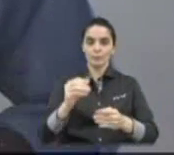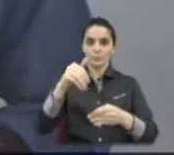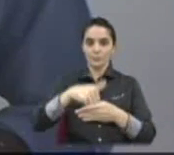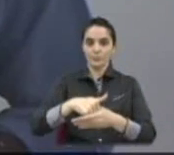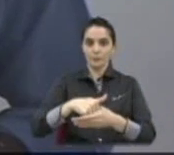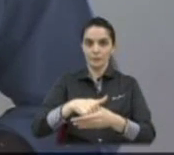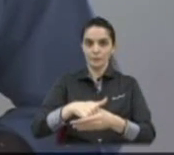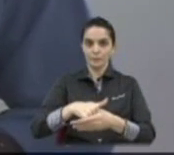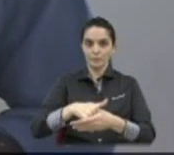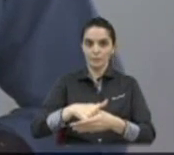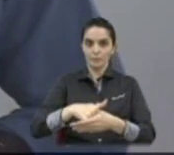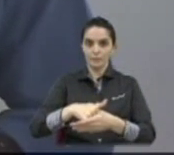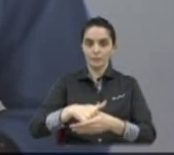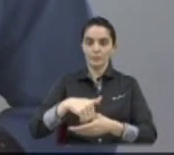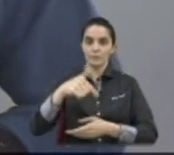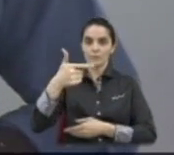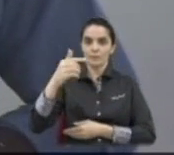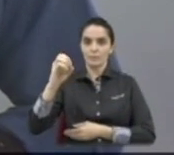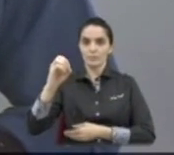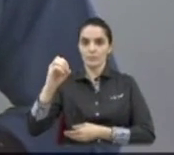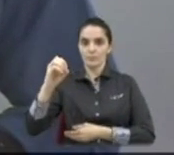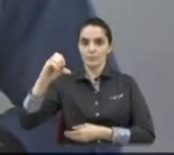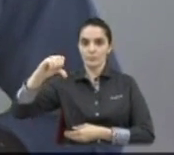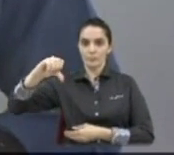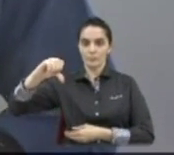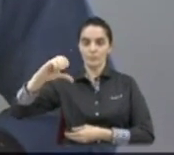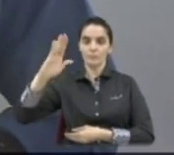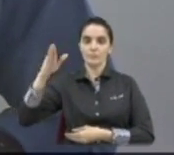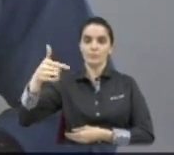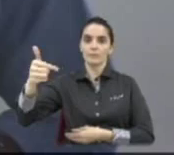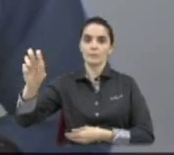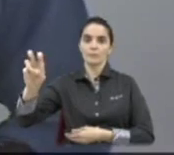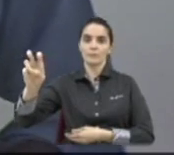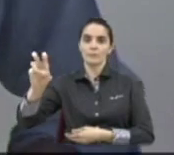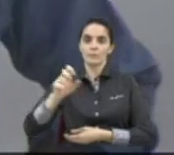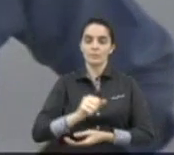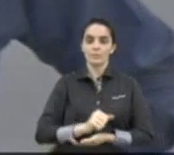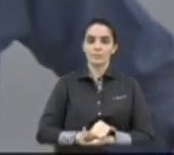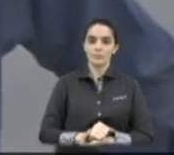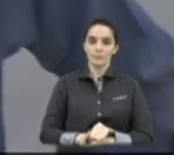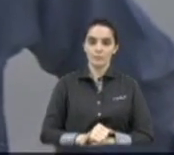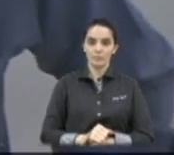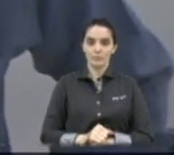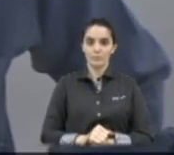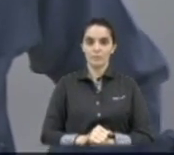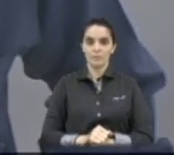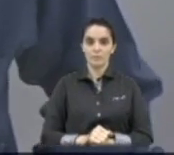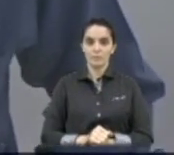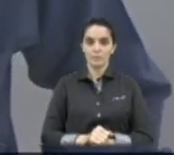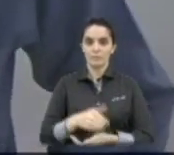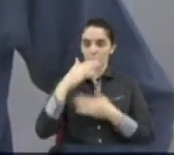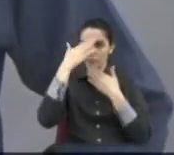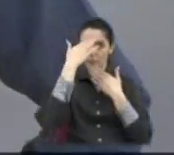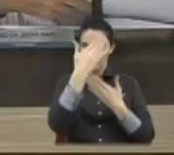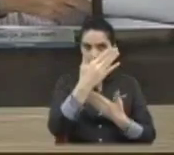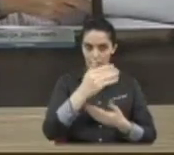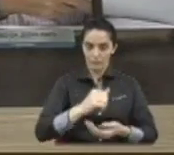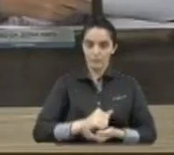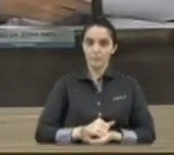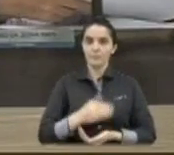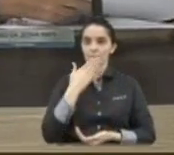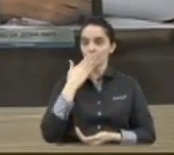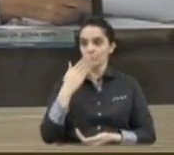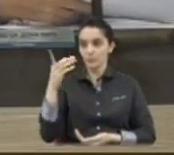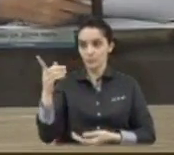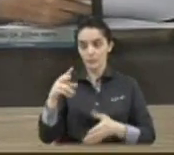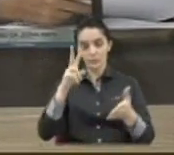casa, 209/15, projeto do LOA, já contempla essas duas emendas. Obrigado, presidente. O pedido de Vossa Excelência